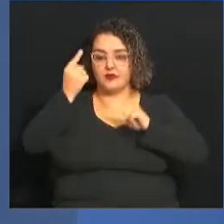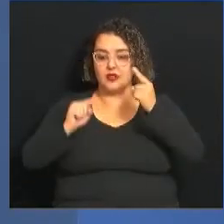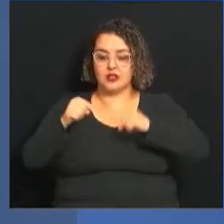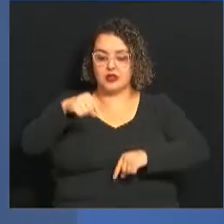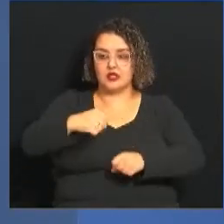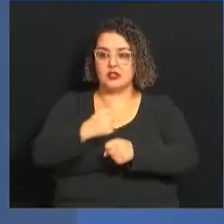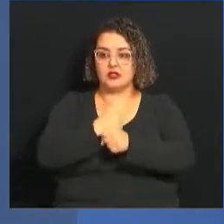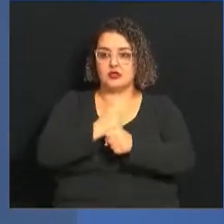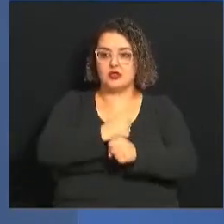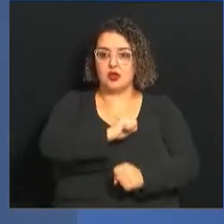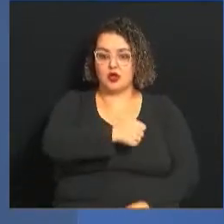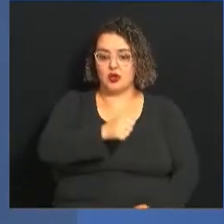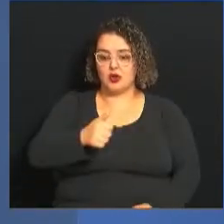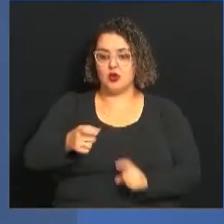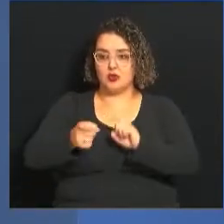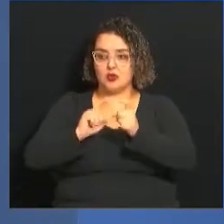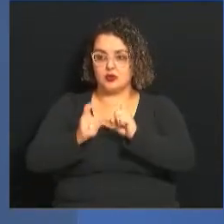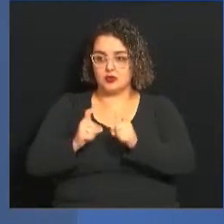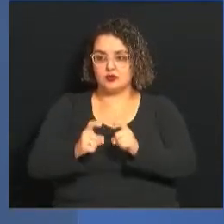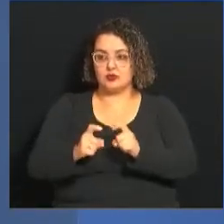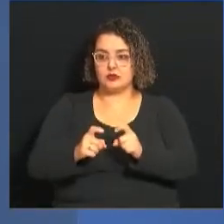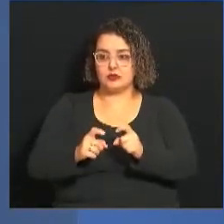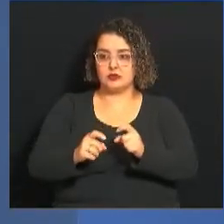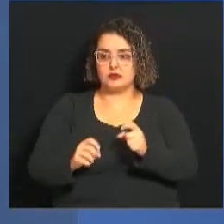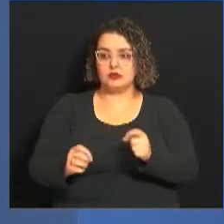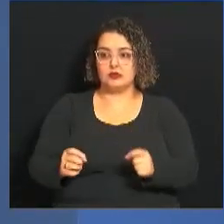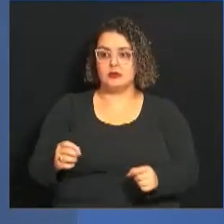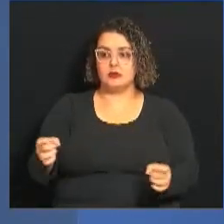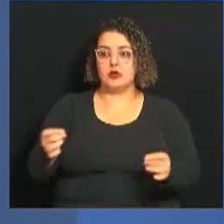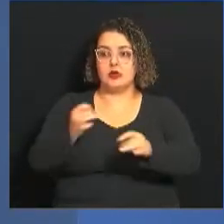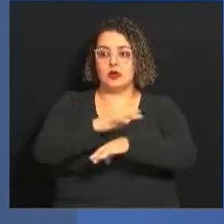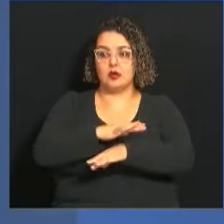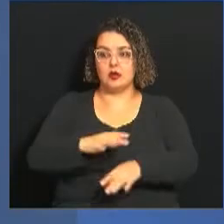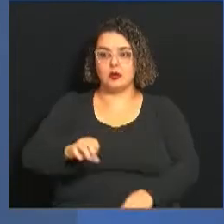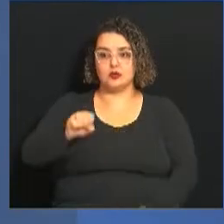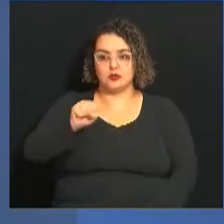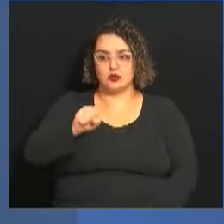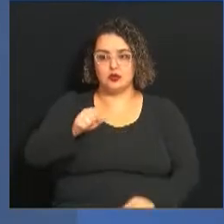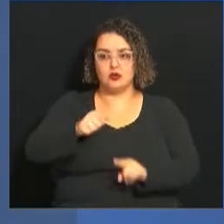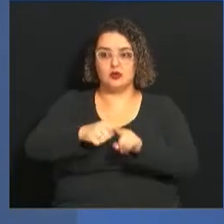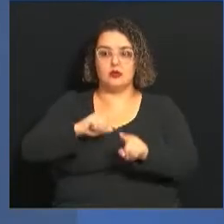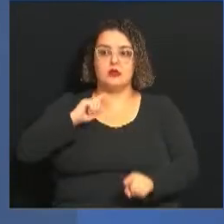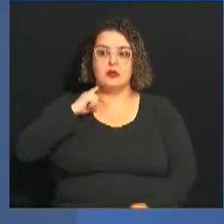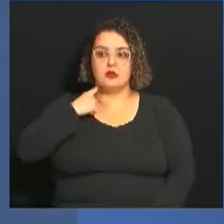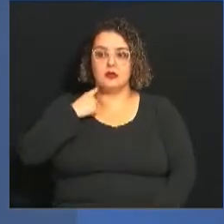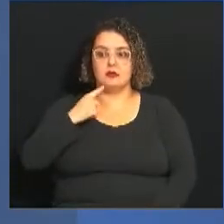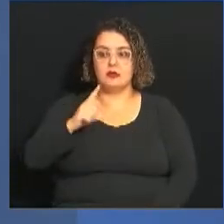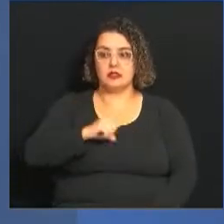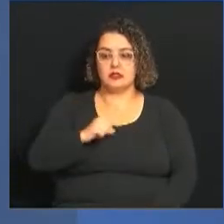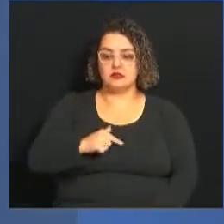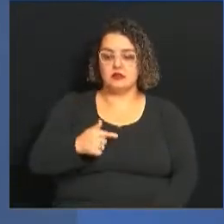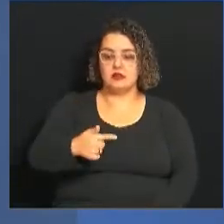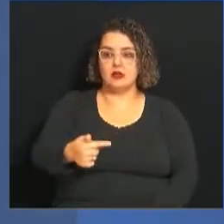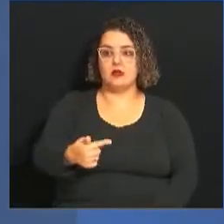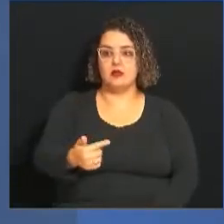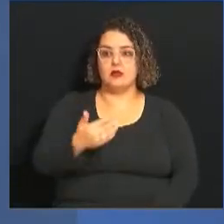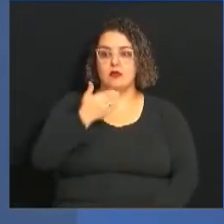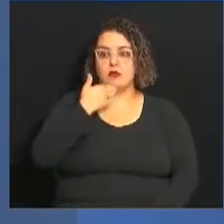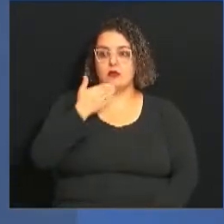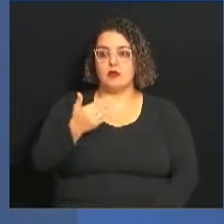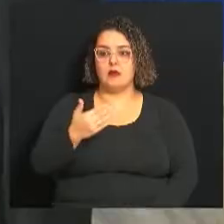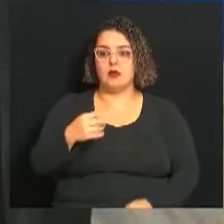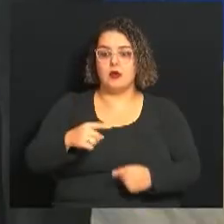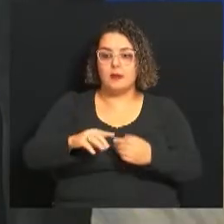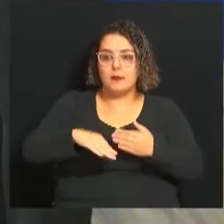realizou 11 reuniões e estava prevista para acabar no dia 8 de maio, mas teve essa semana um pedido de